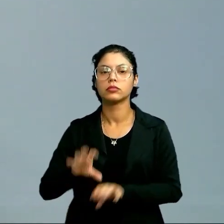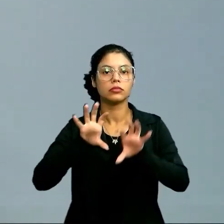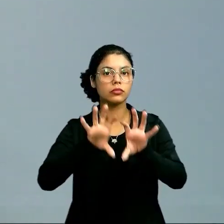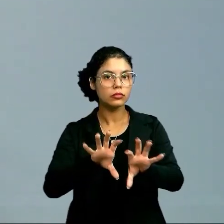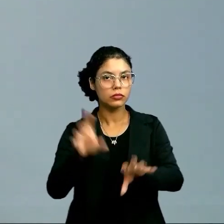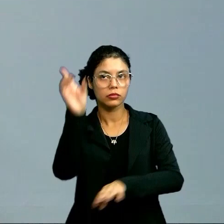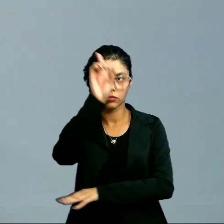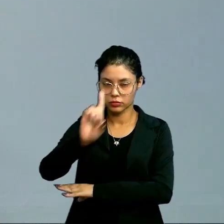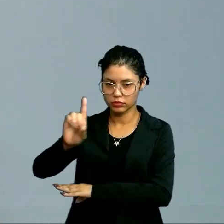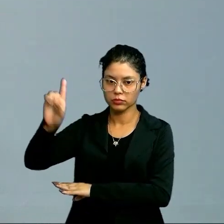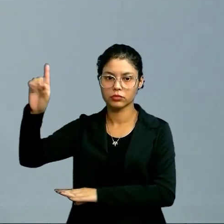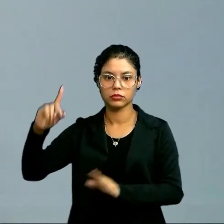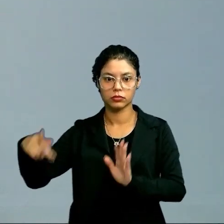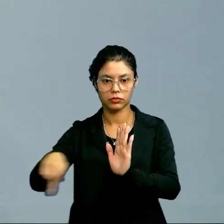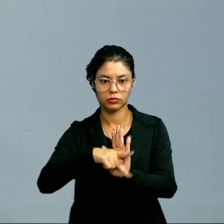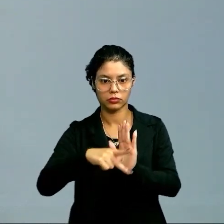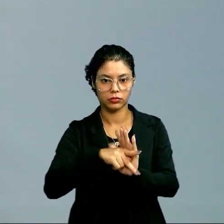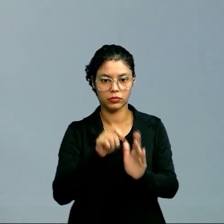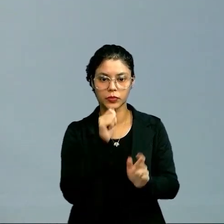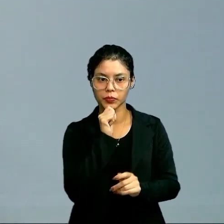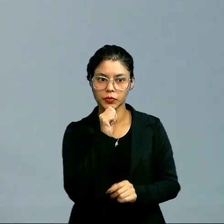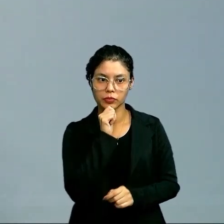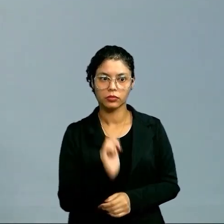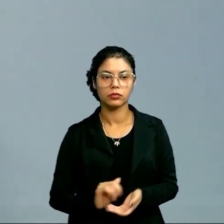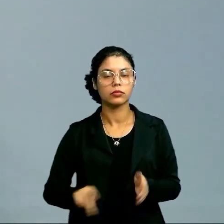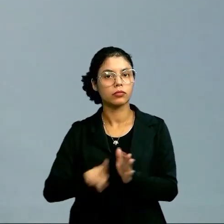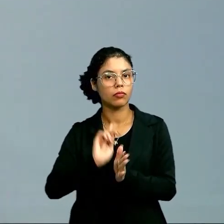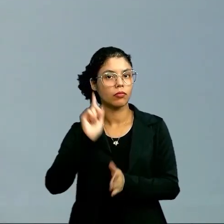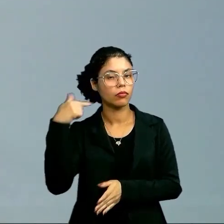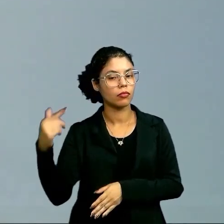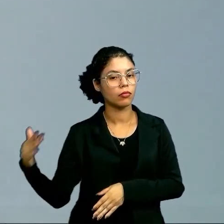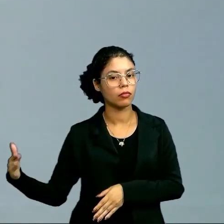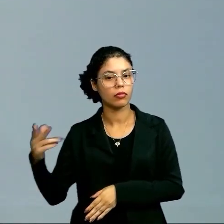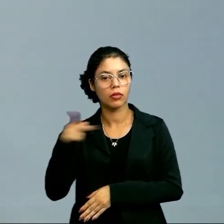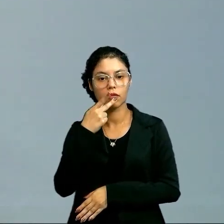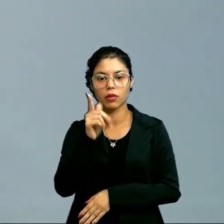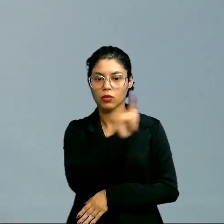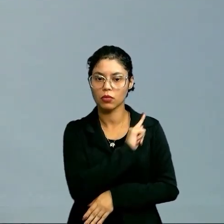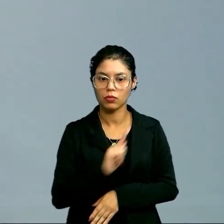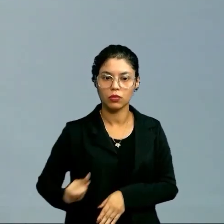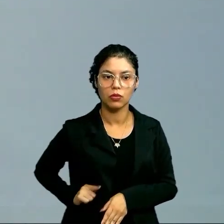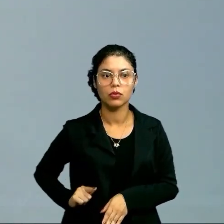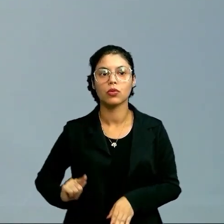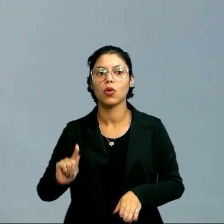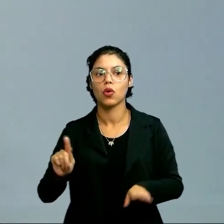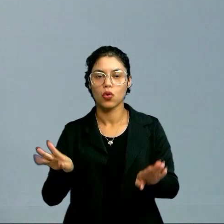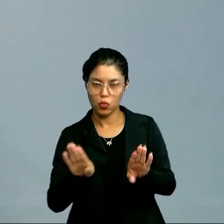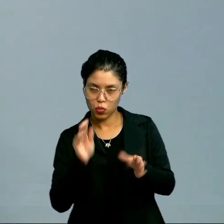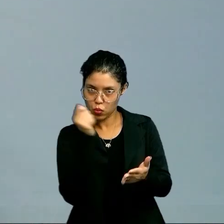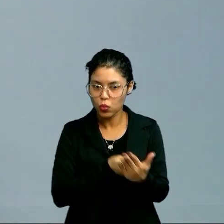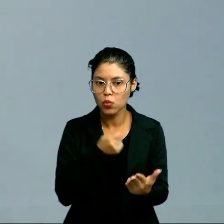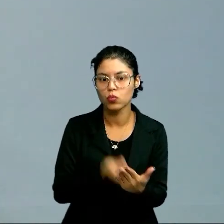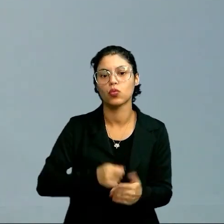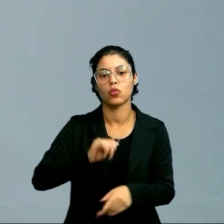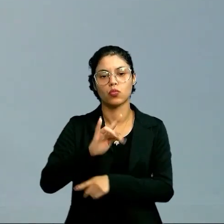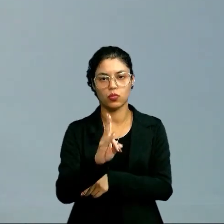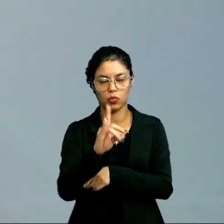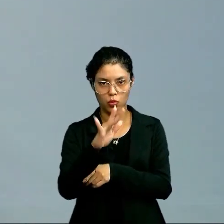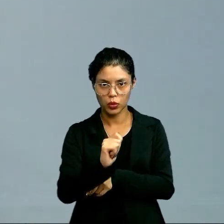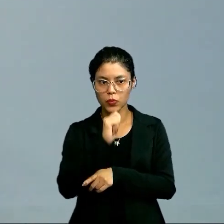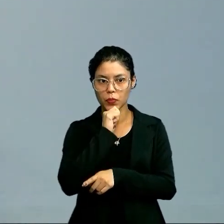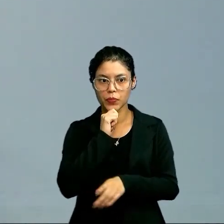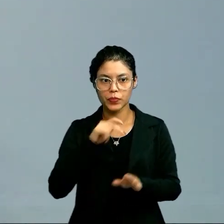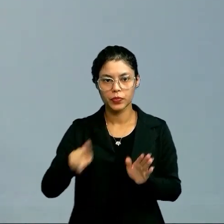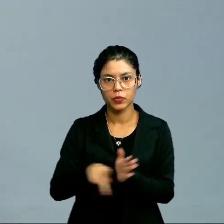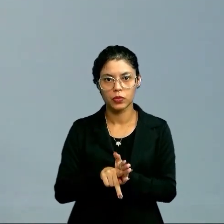de humanidade igual aos outros. Afinal de contas, quando a gente vai, se eu sou governador de um estado, quando eu vou cobrar imposto, eu não quero